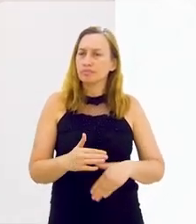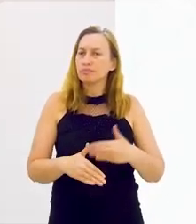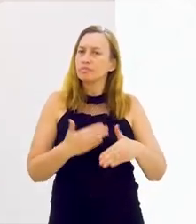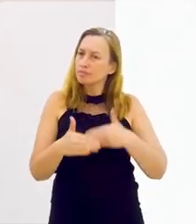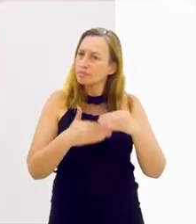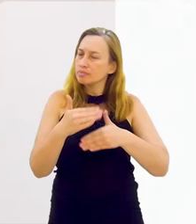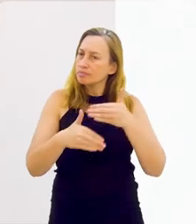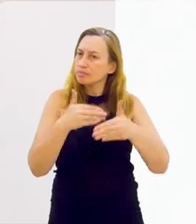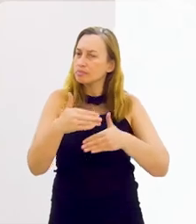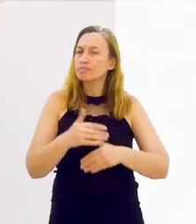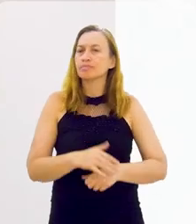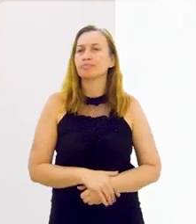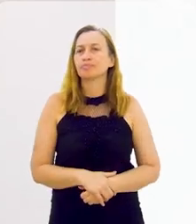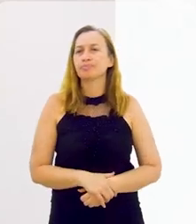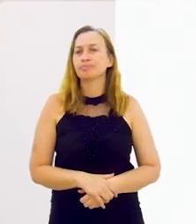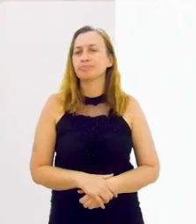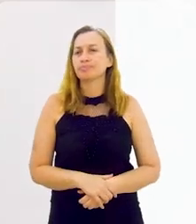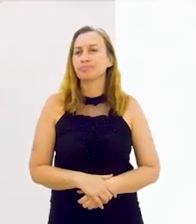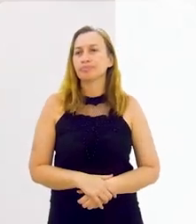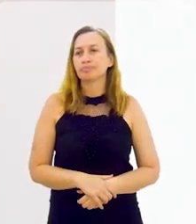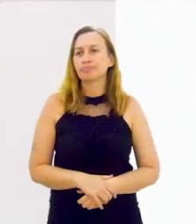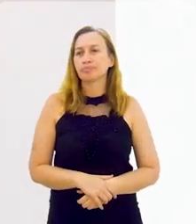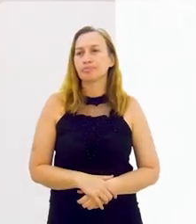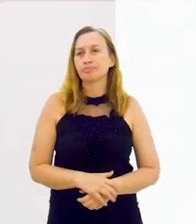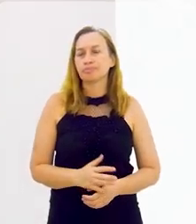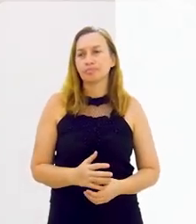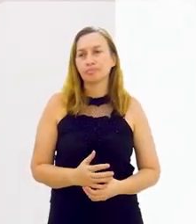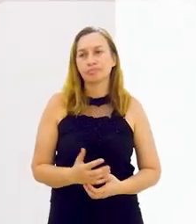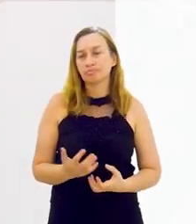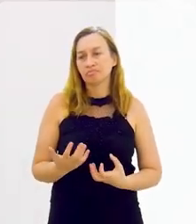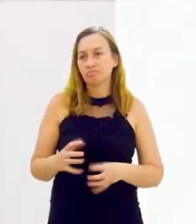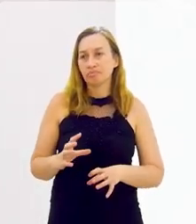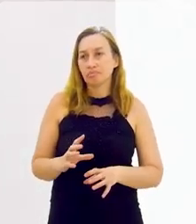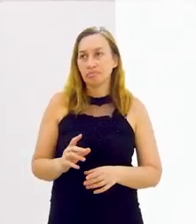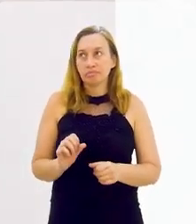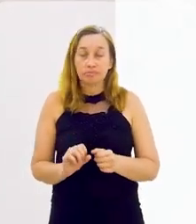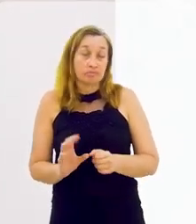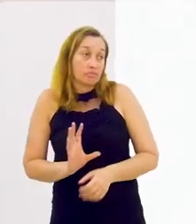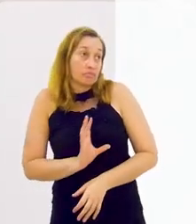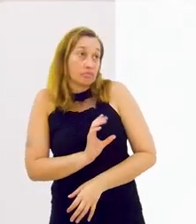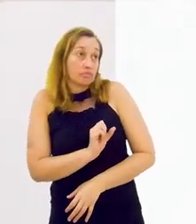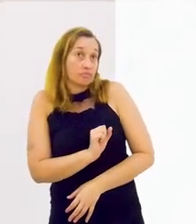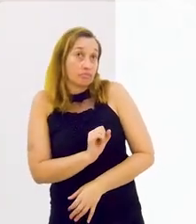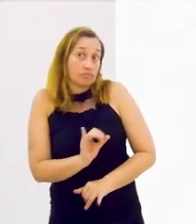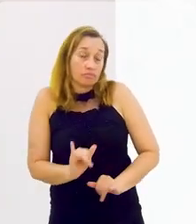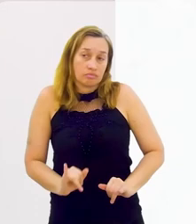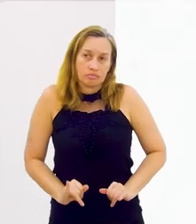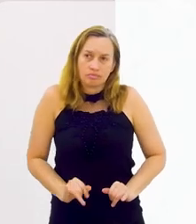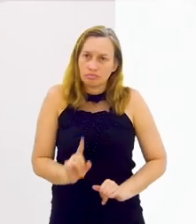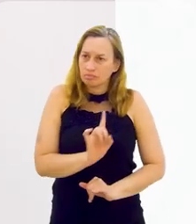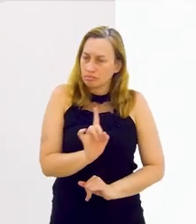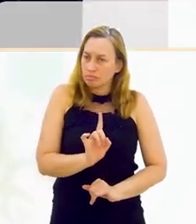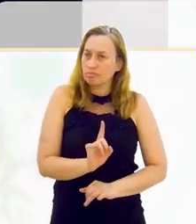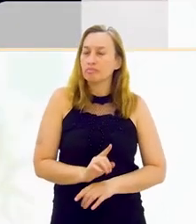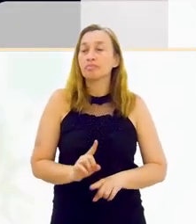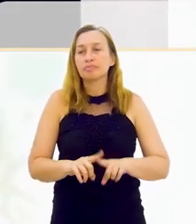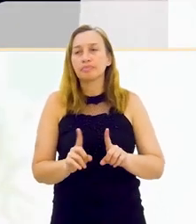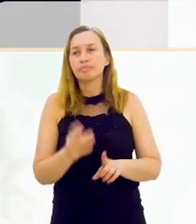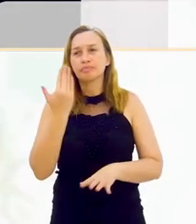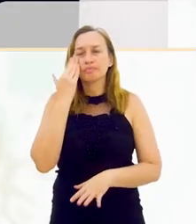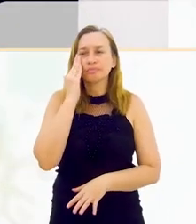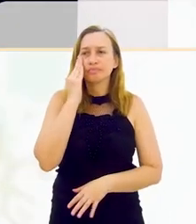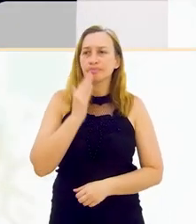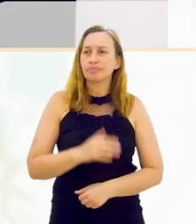fermento para a massa, sabe, ficar encorpada. Não querendo romantizar a dor, pelo contrário,